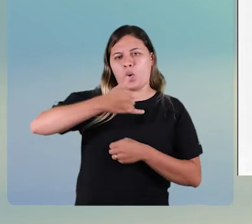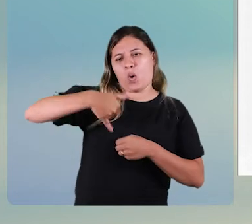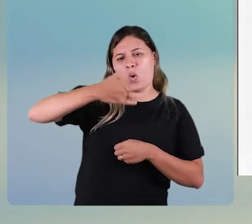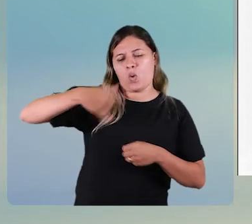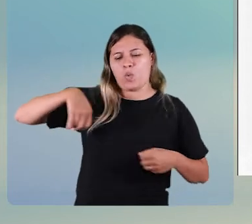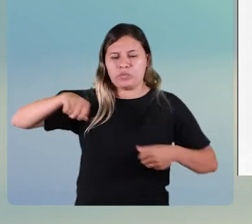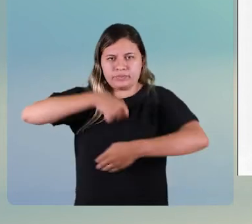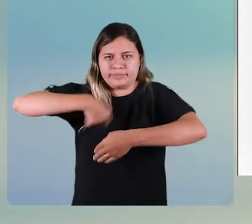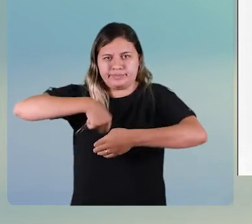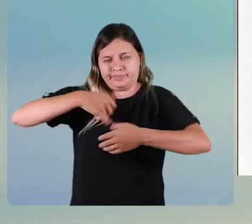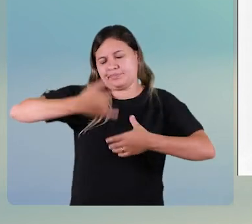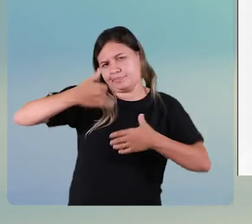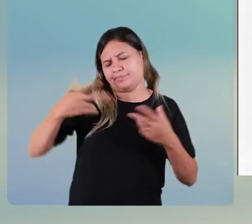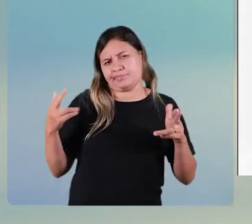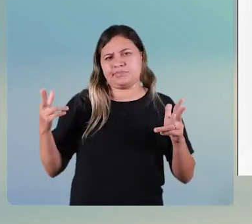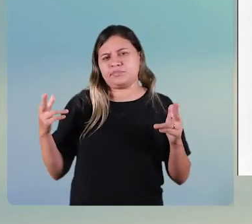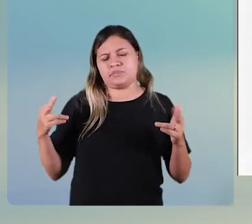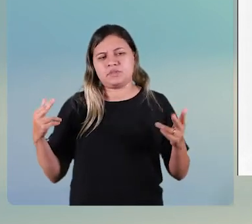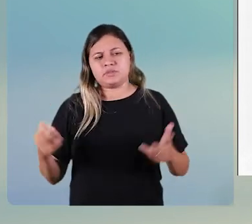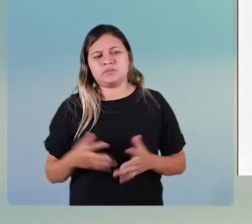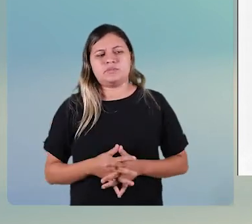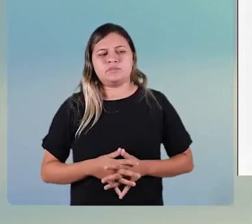coloração amarelinha, tá bom? E